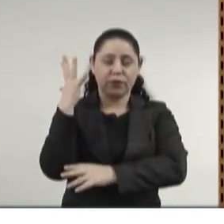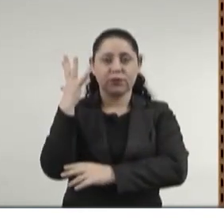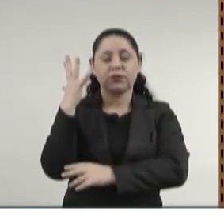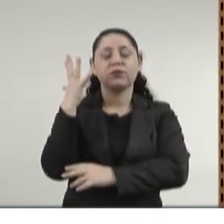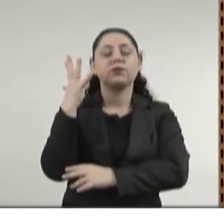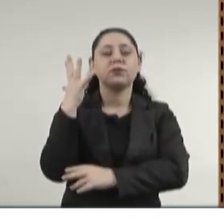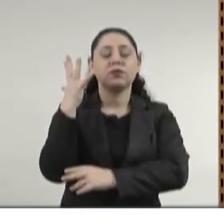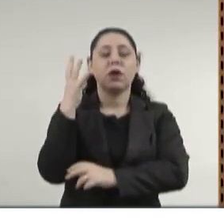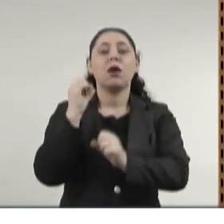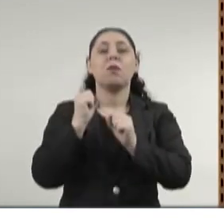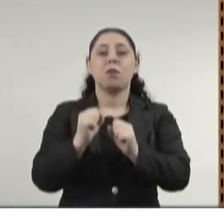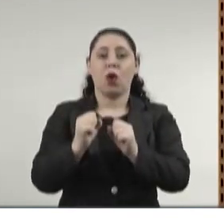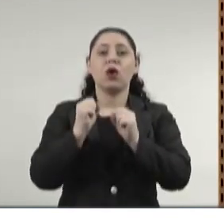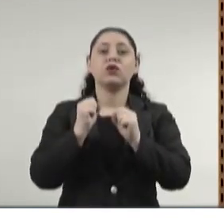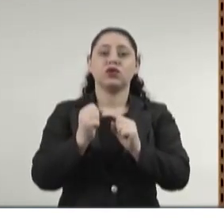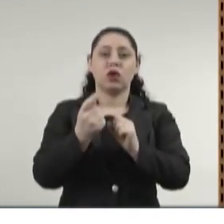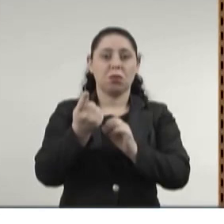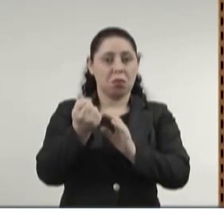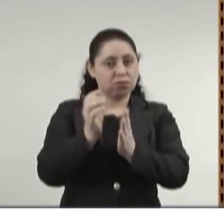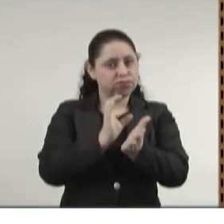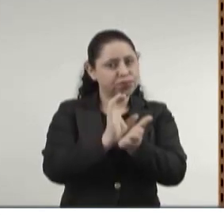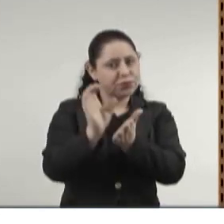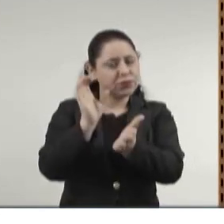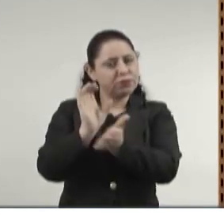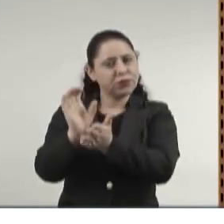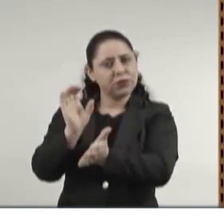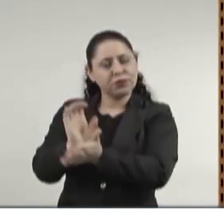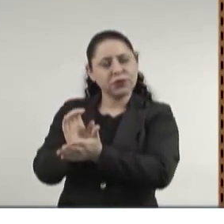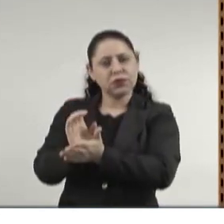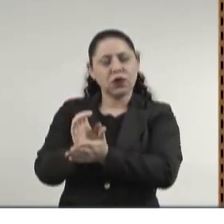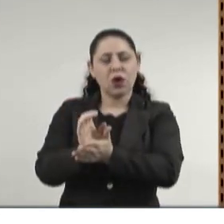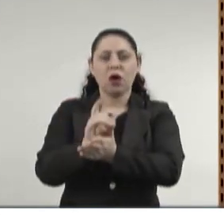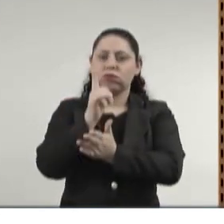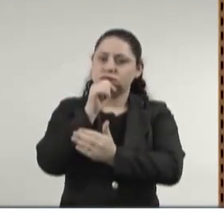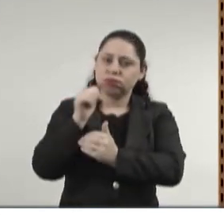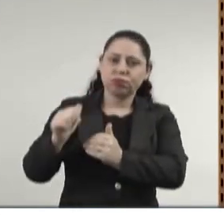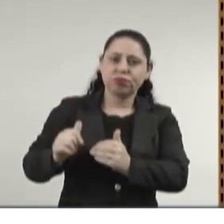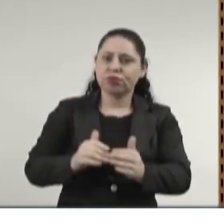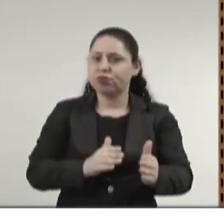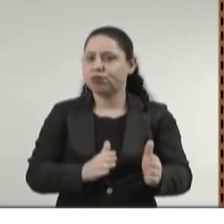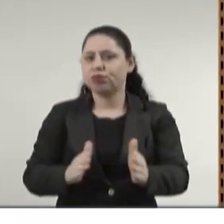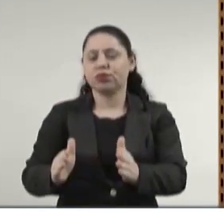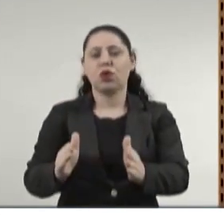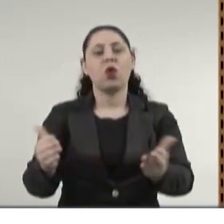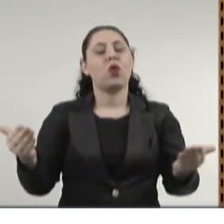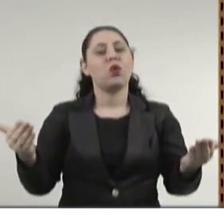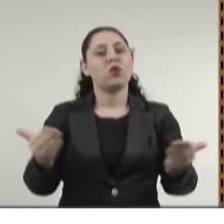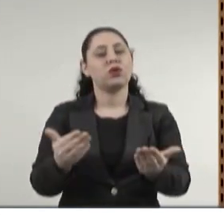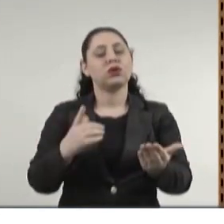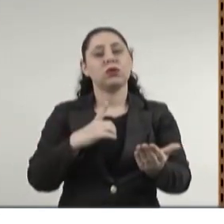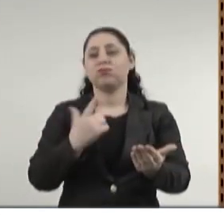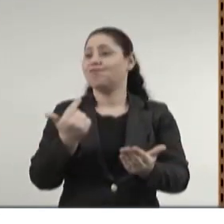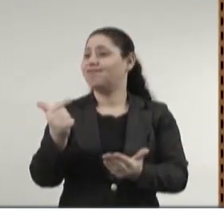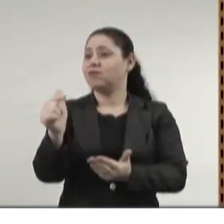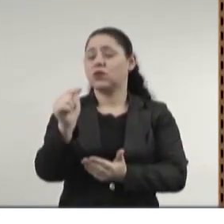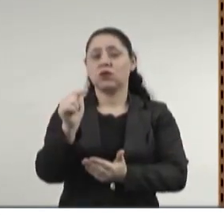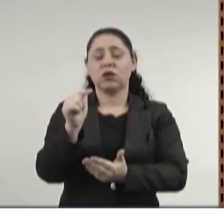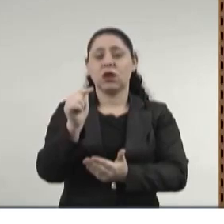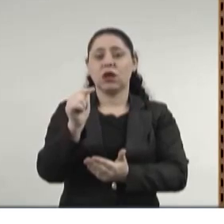ali contemplar os comitês de bacias, que hoje, por não ter